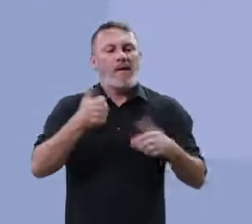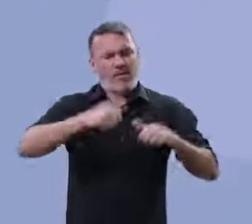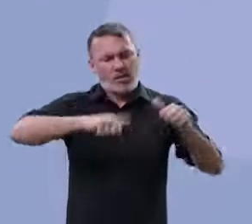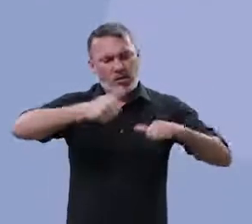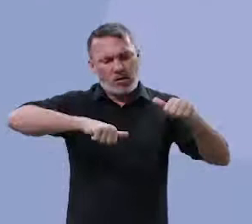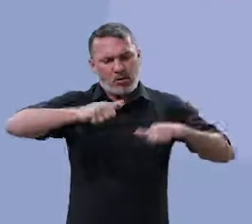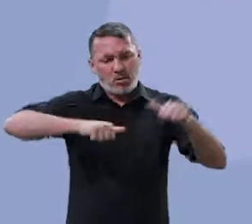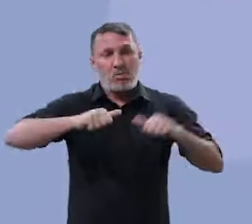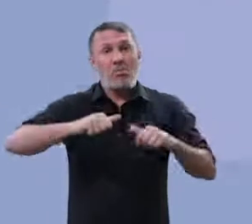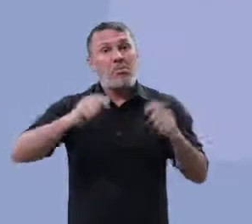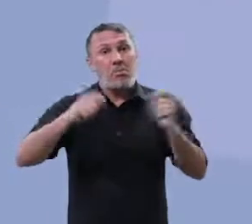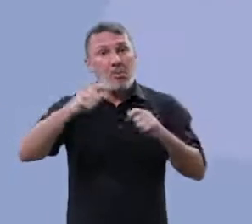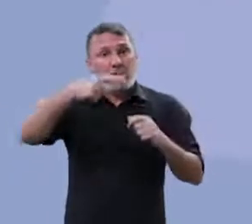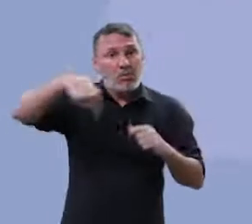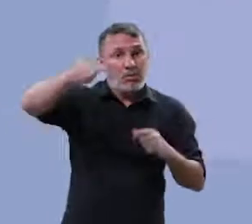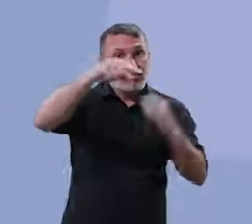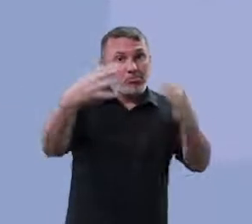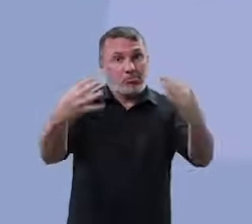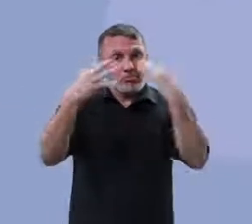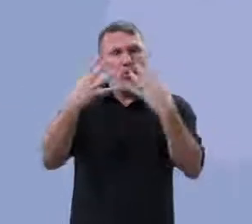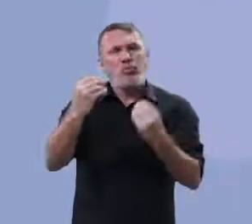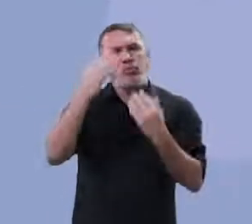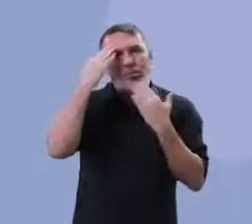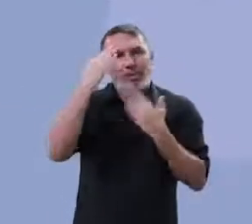esteja ouvindo neste momento, assistindo essa